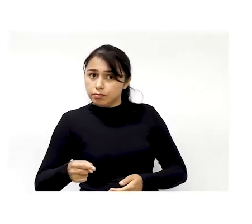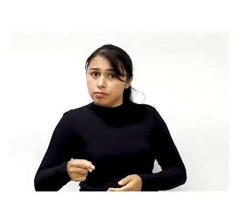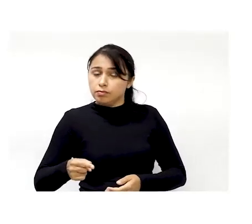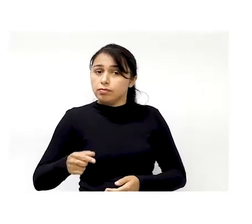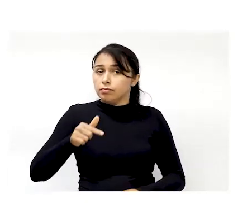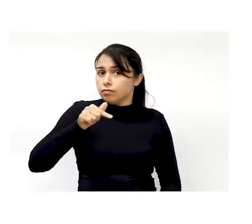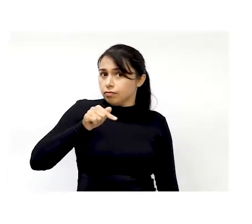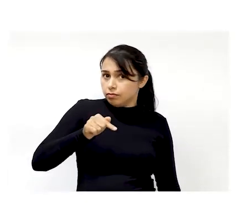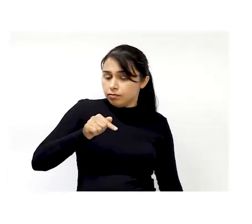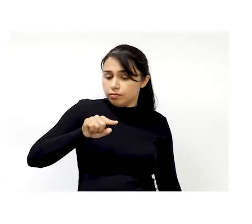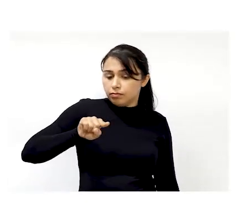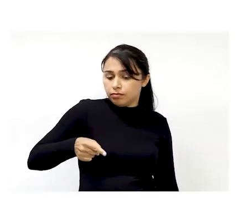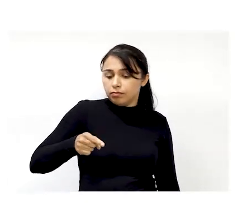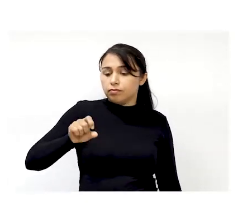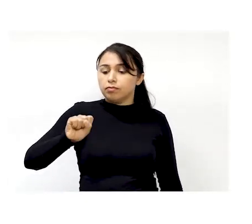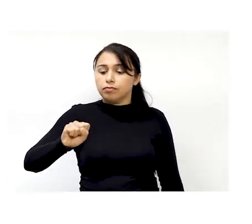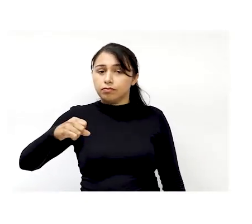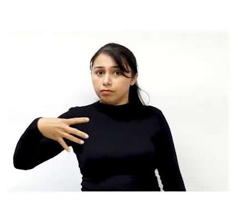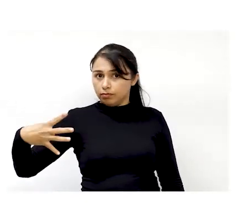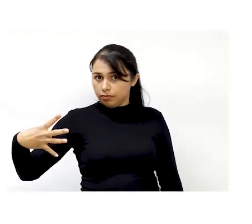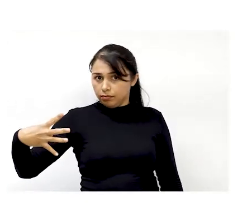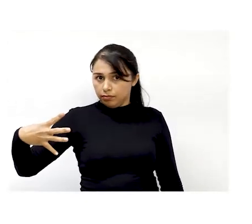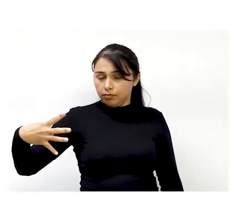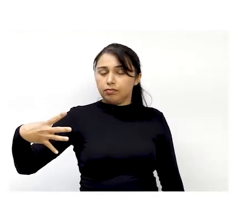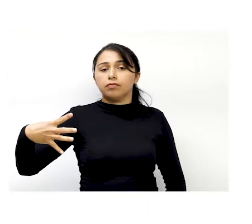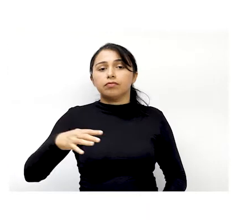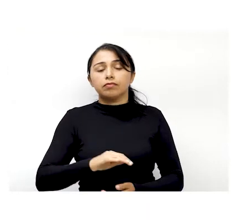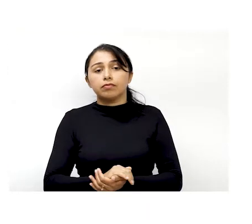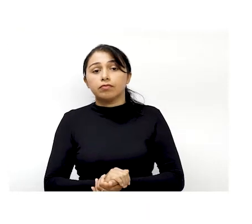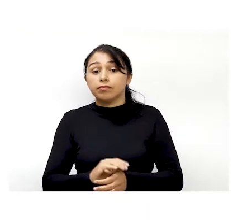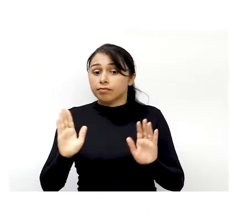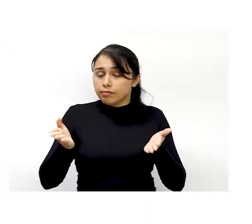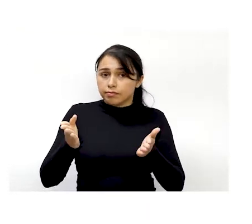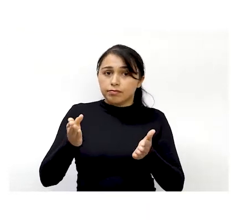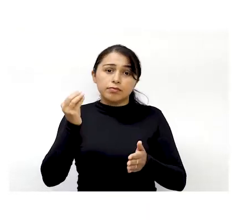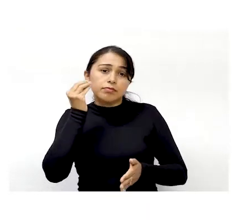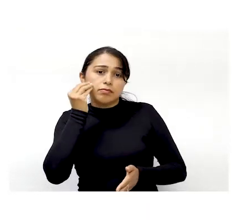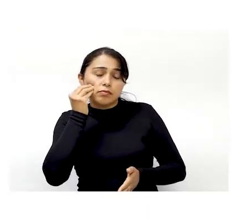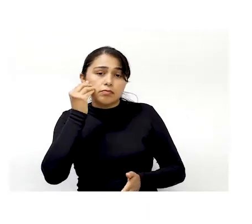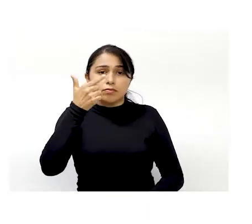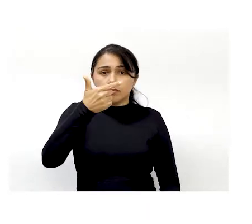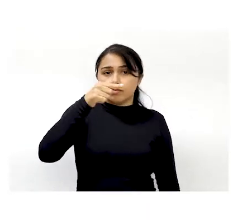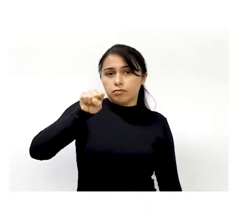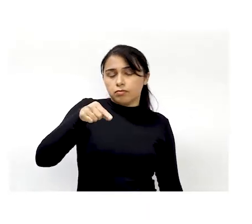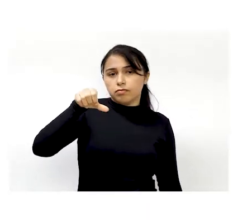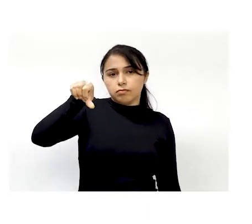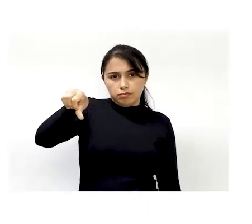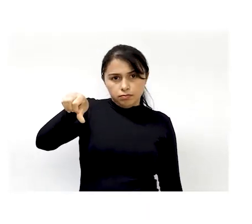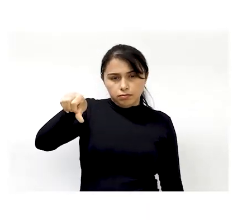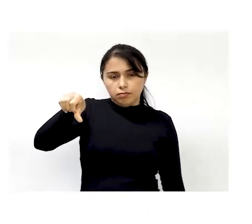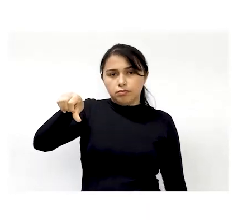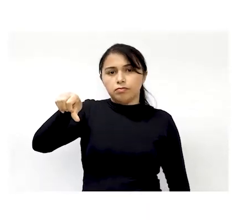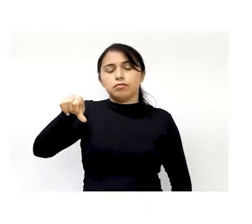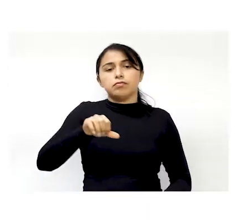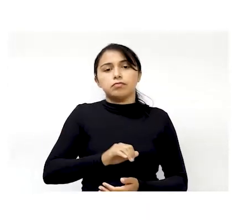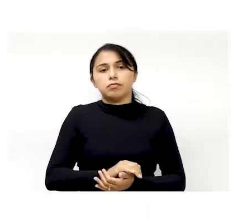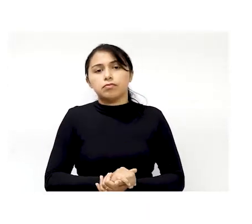4, 6 mais 2, 8. 5 mais 2, 7. Duas casas depois da vírgula,